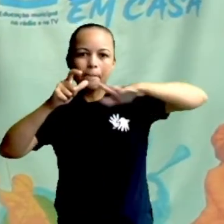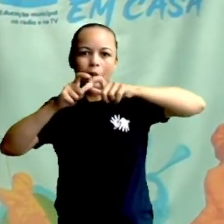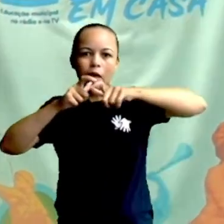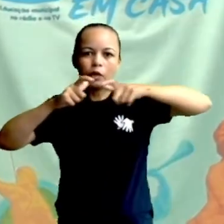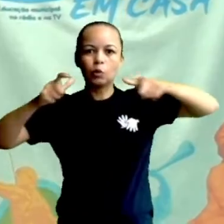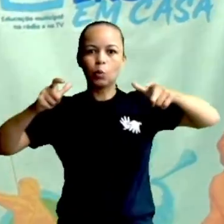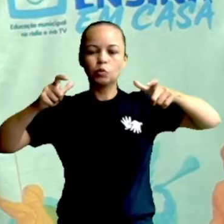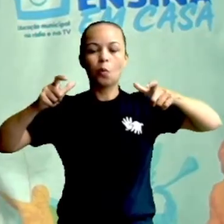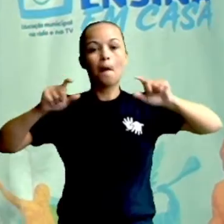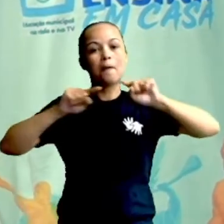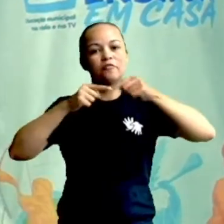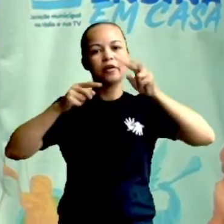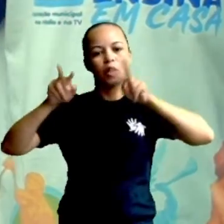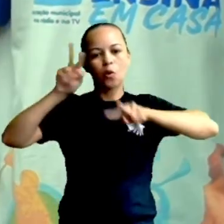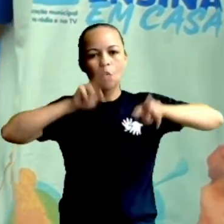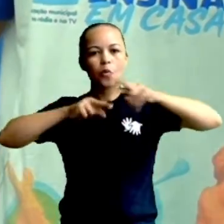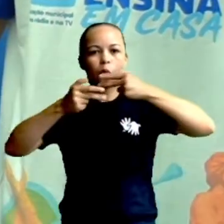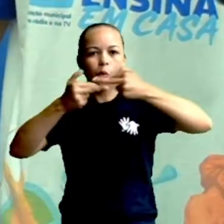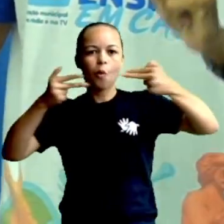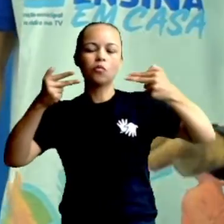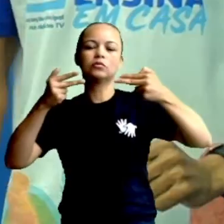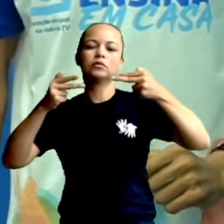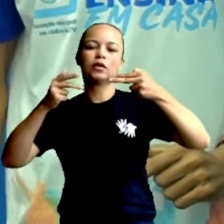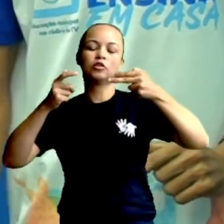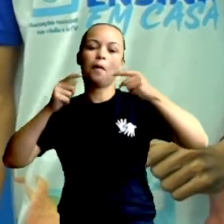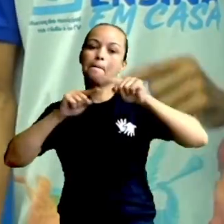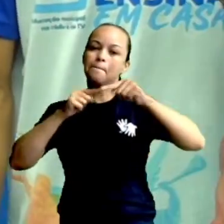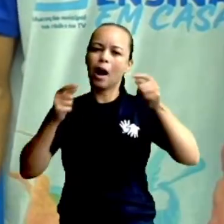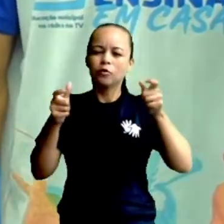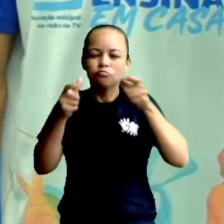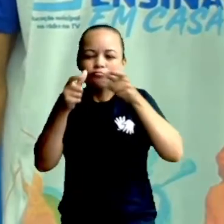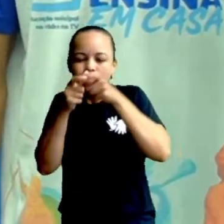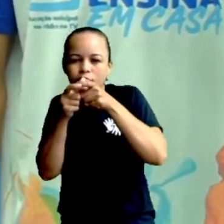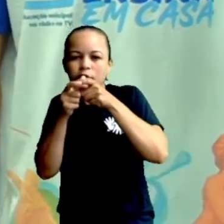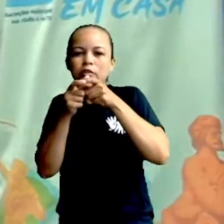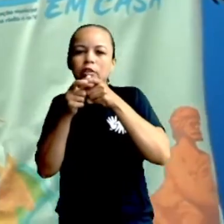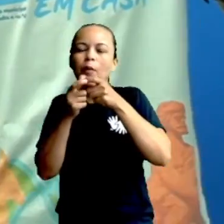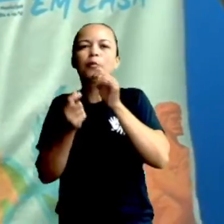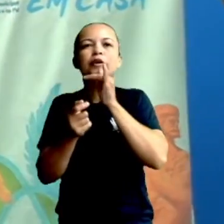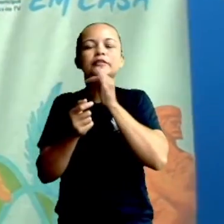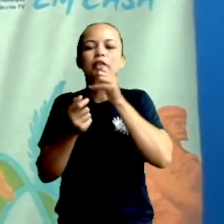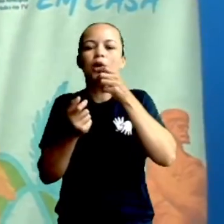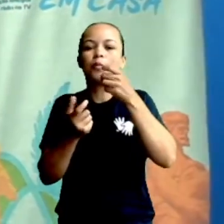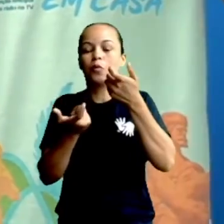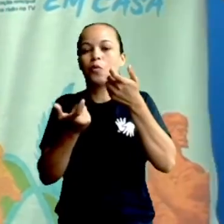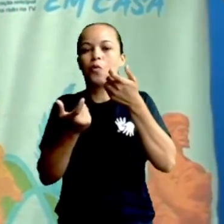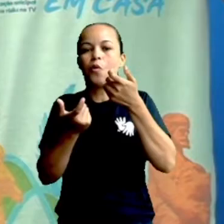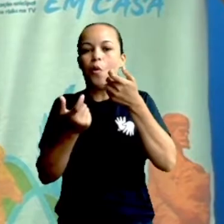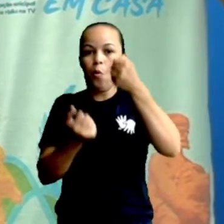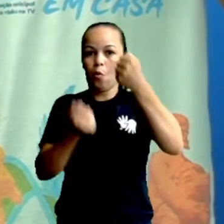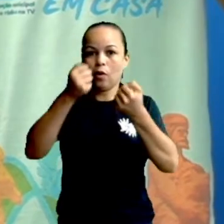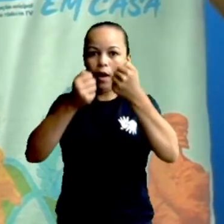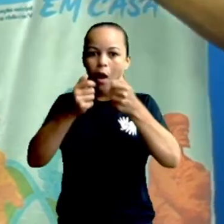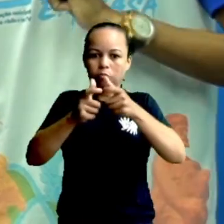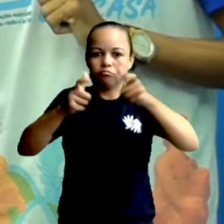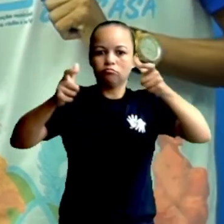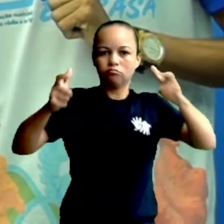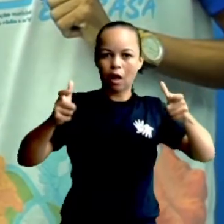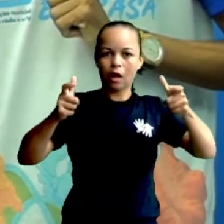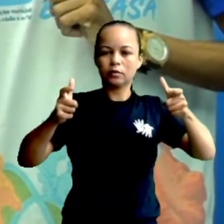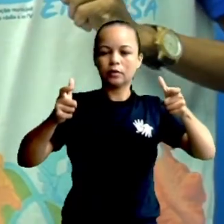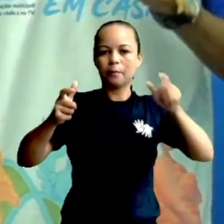mais coisas, porém em miniatura, em tamanho menor. A gente viu que no espelho plano